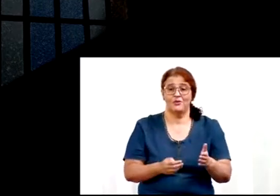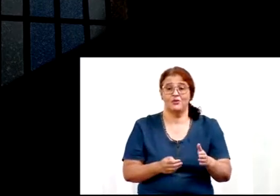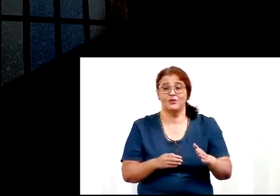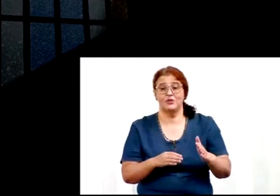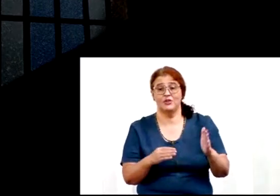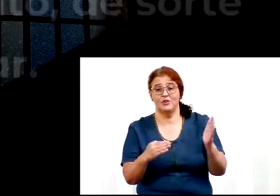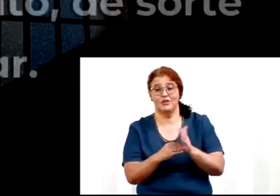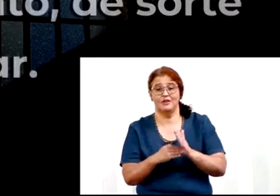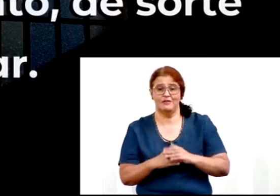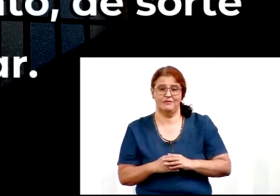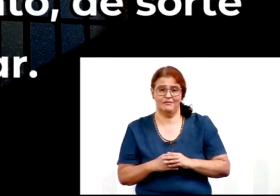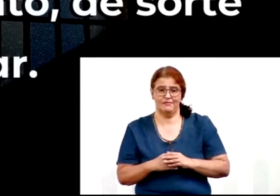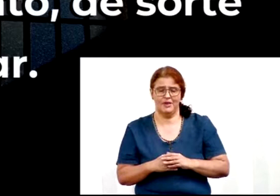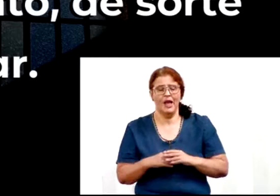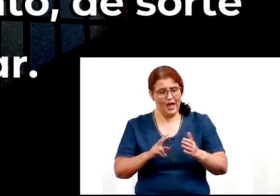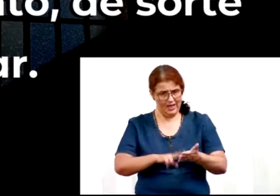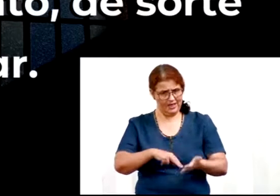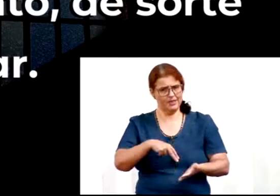veja que não caia.